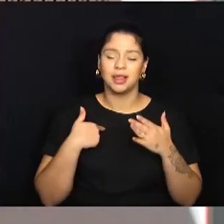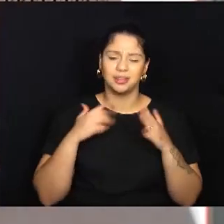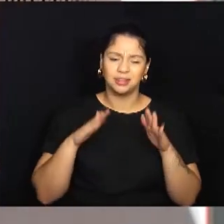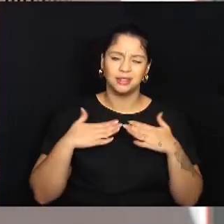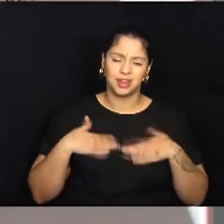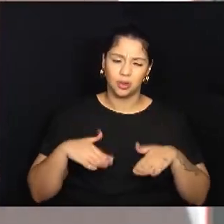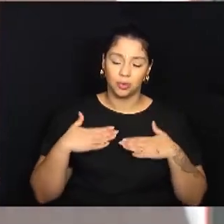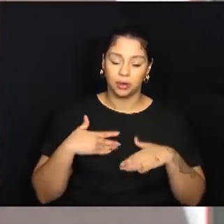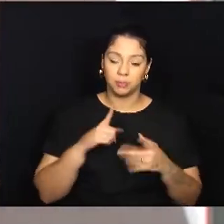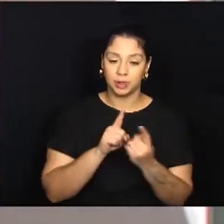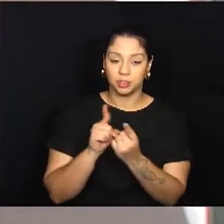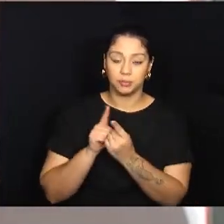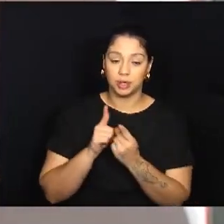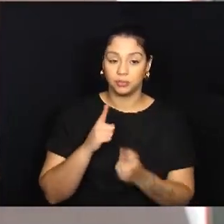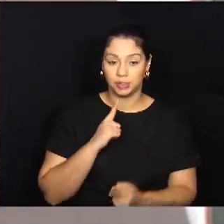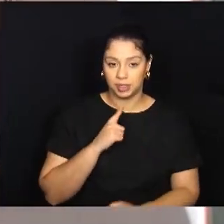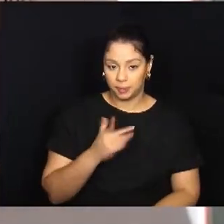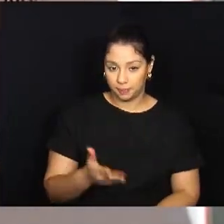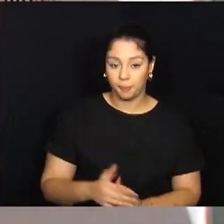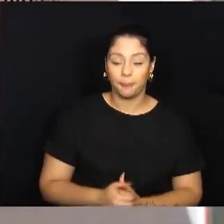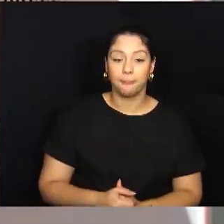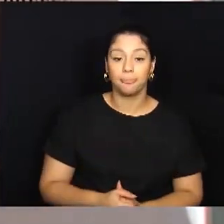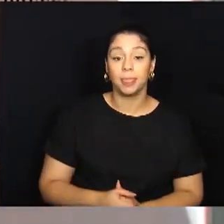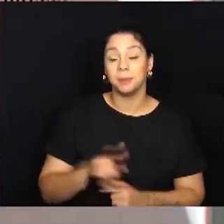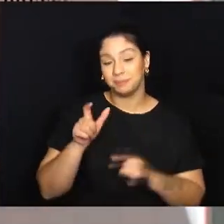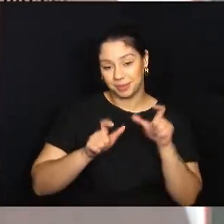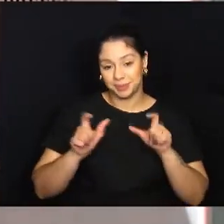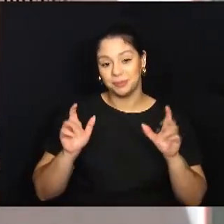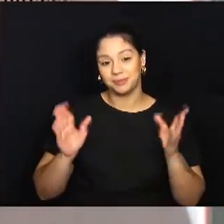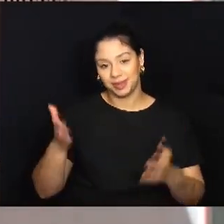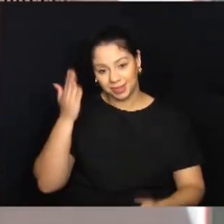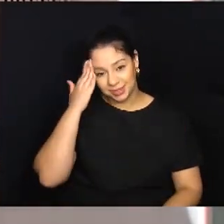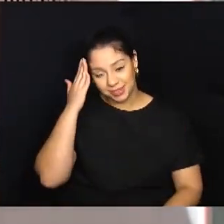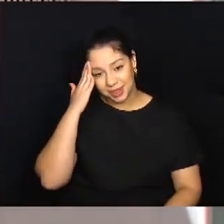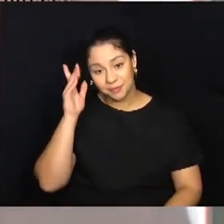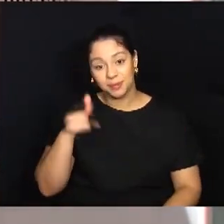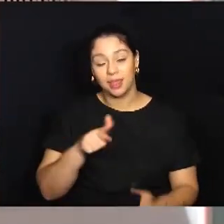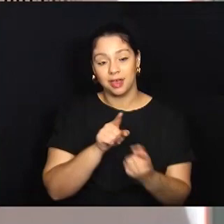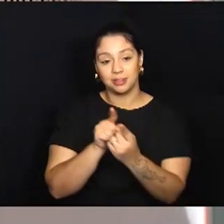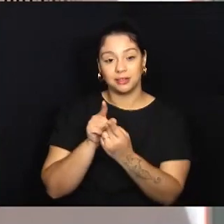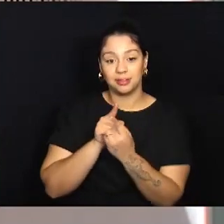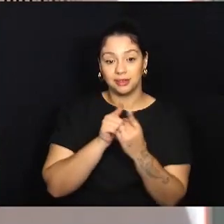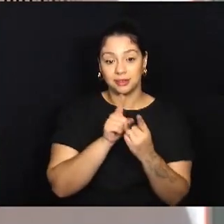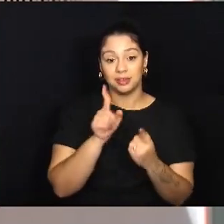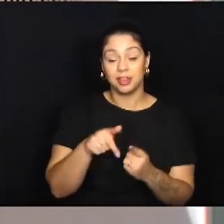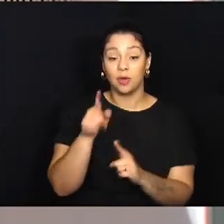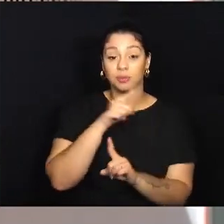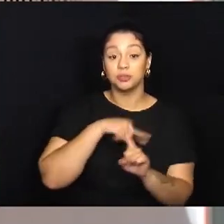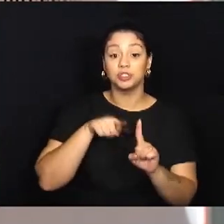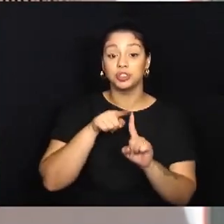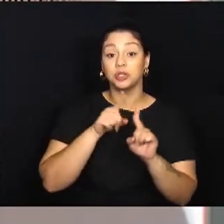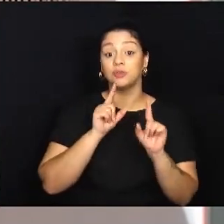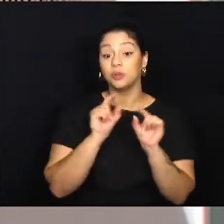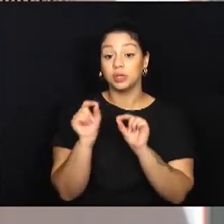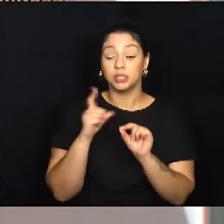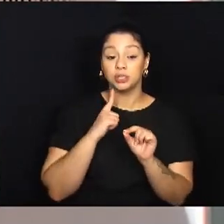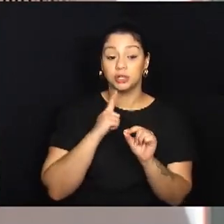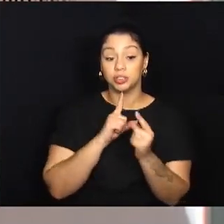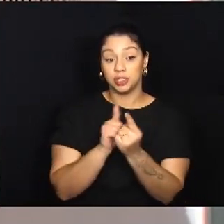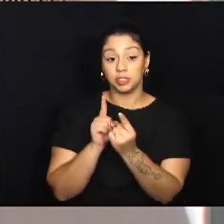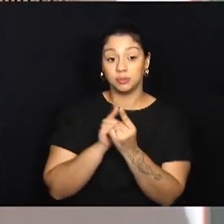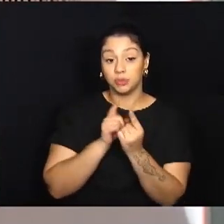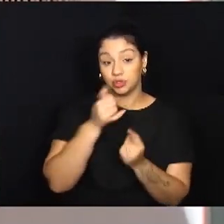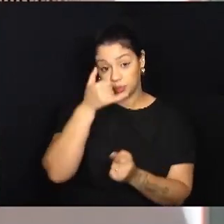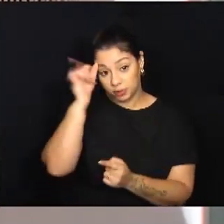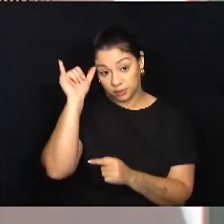e ser atendido. Acho que o pessoal já sabe, mas o consultório veterinário móvel tem o objetivo de fazer o atendimento preventivo